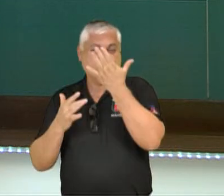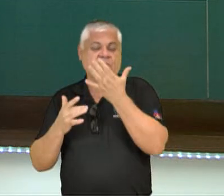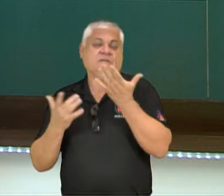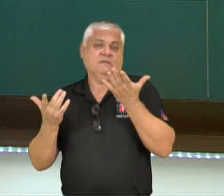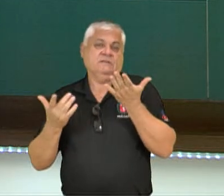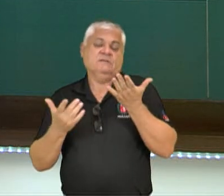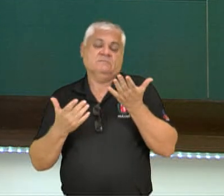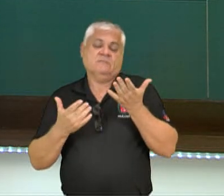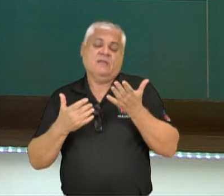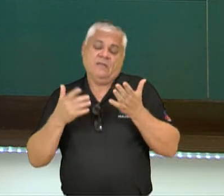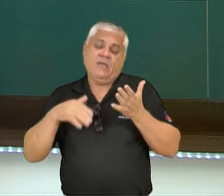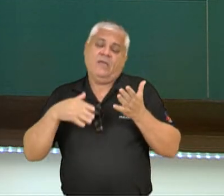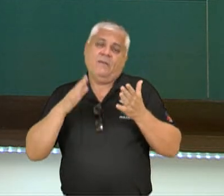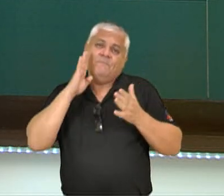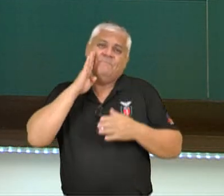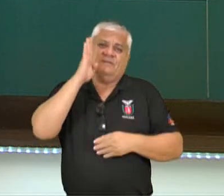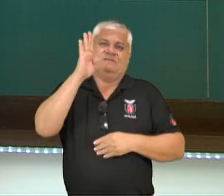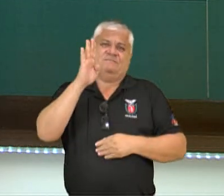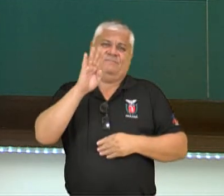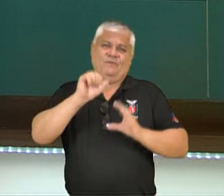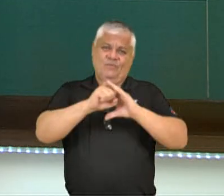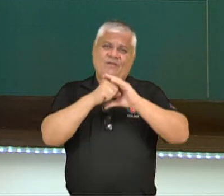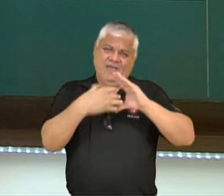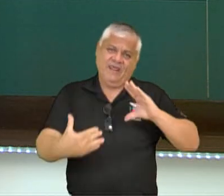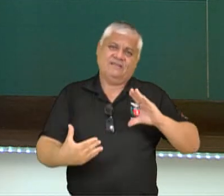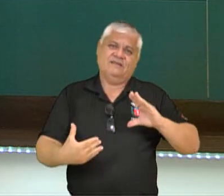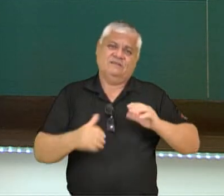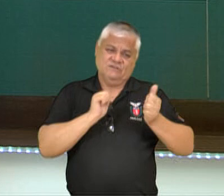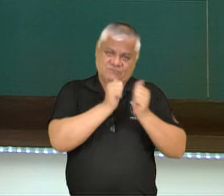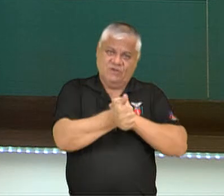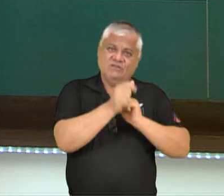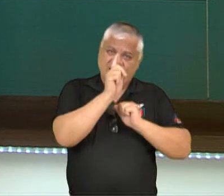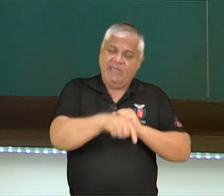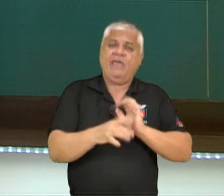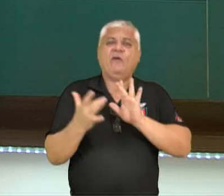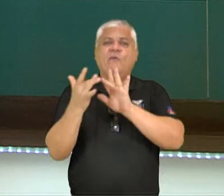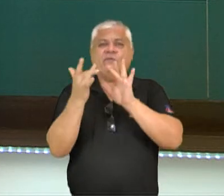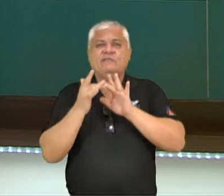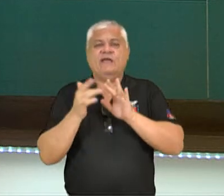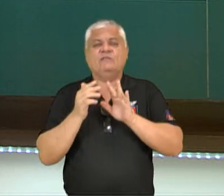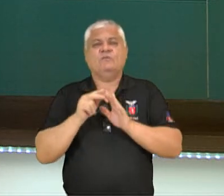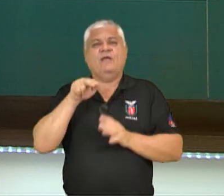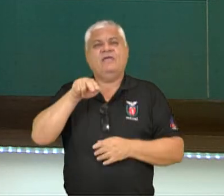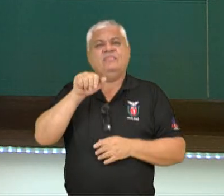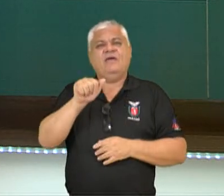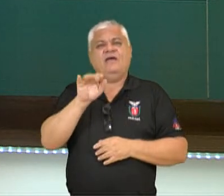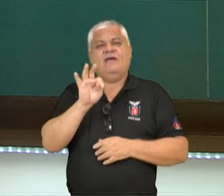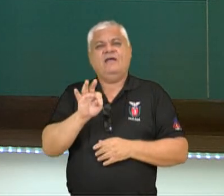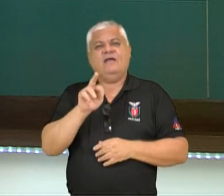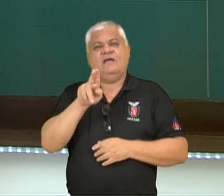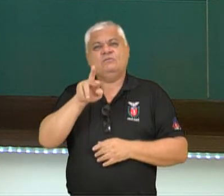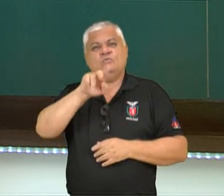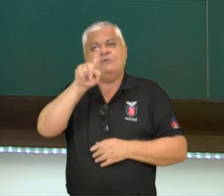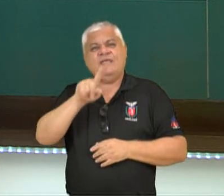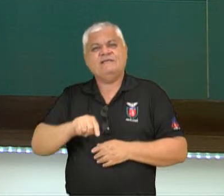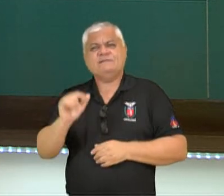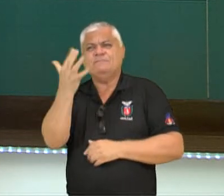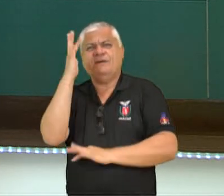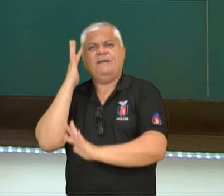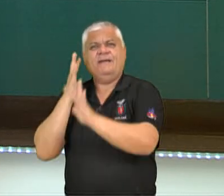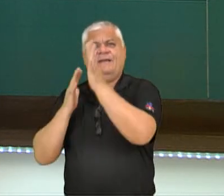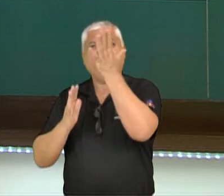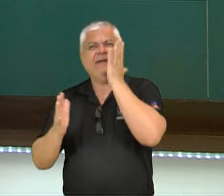é uma das características, né, dessa atividade, são cada vez em maior número, conferindo também